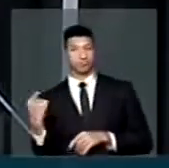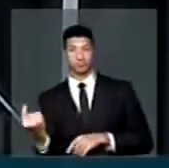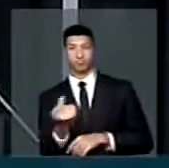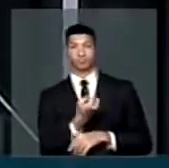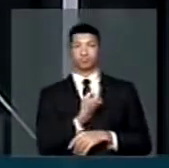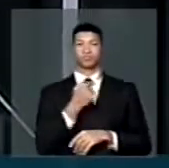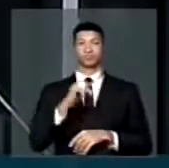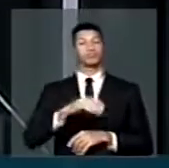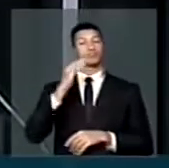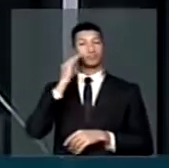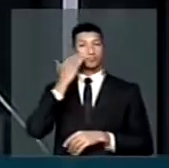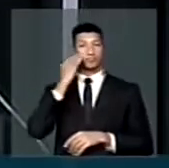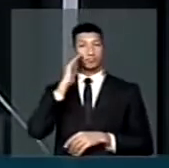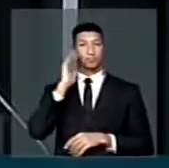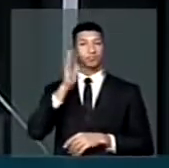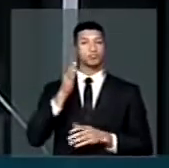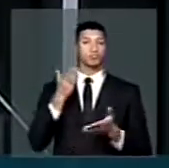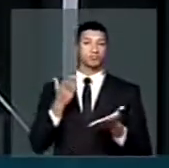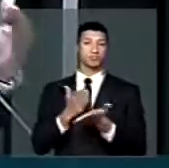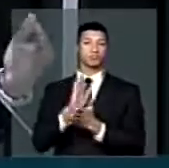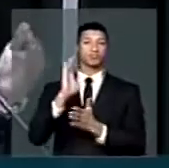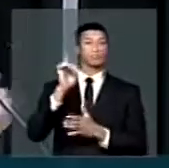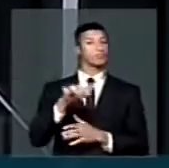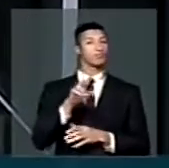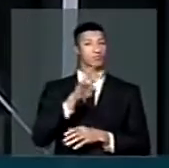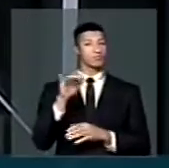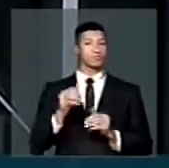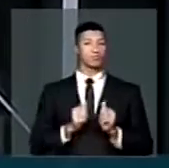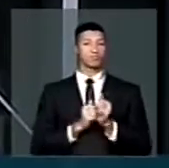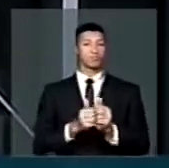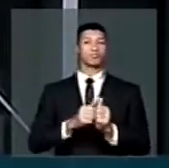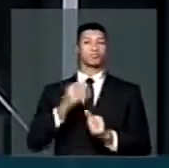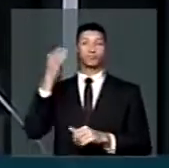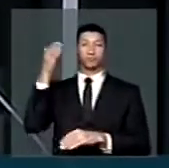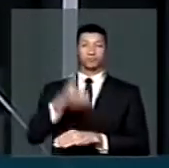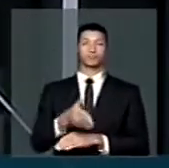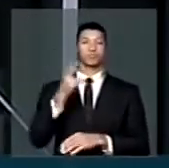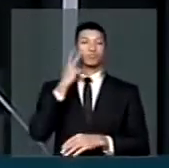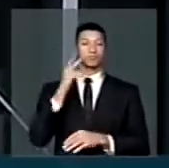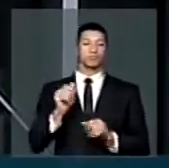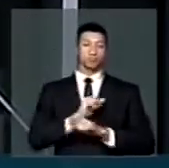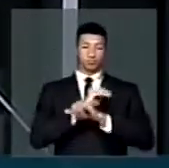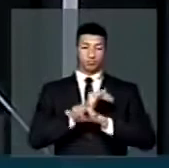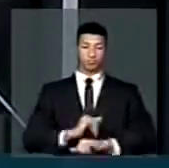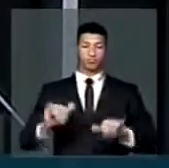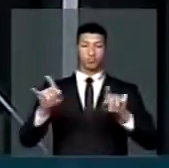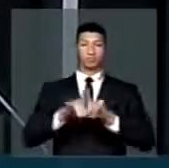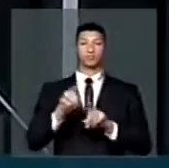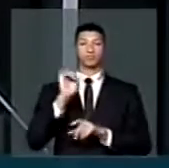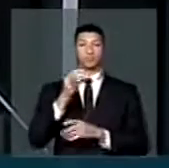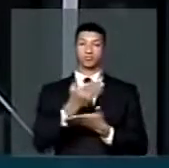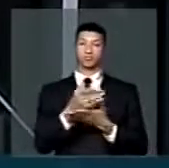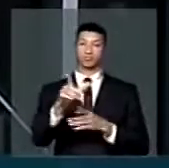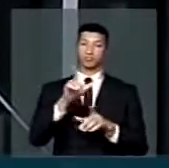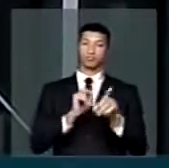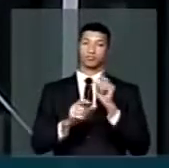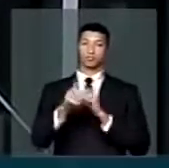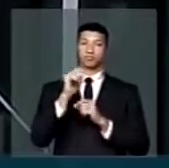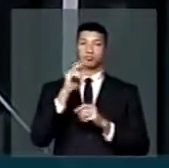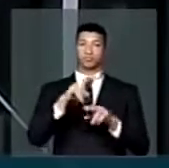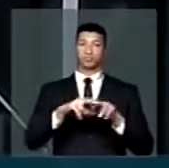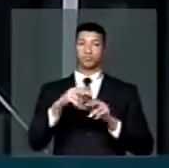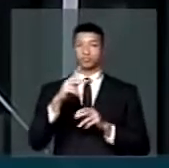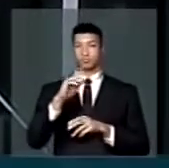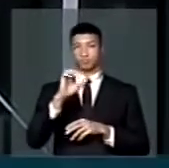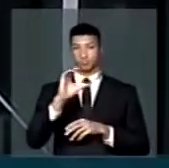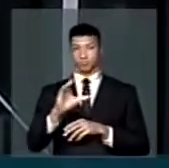aqui entendermos de aprová-la, ela segue diretamente à promulgação. Se nós optássemos pela PEC da